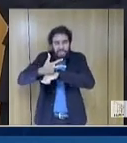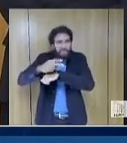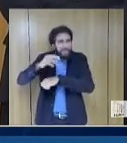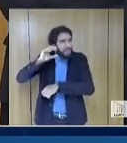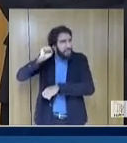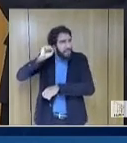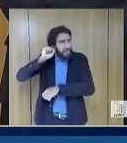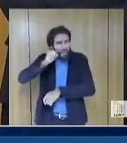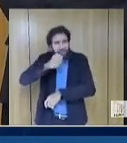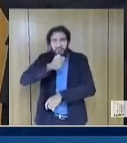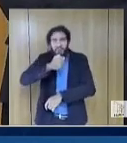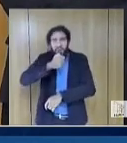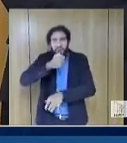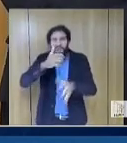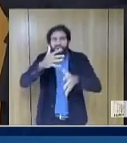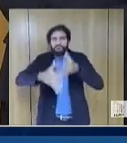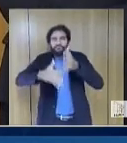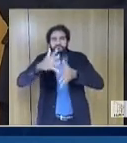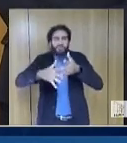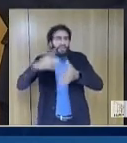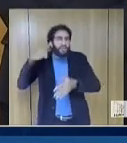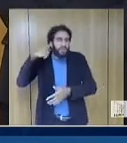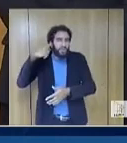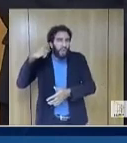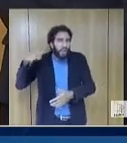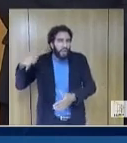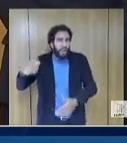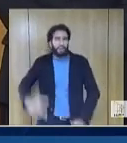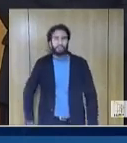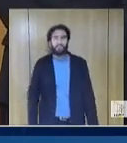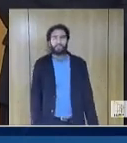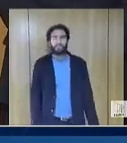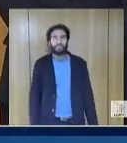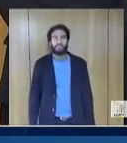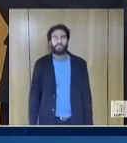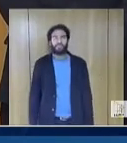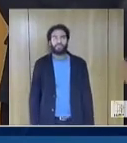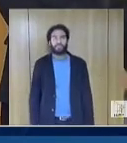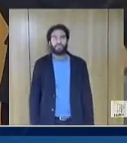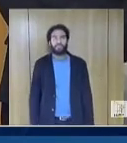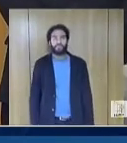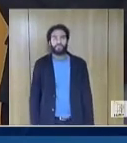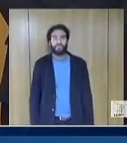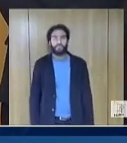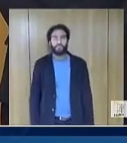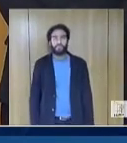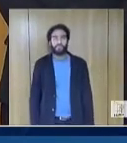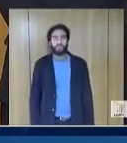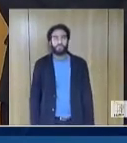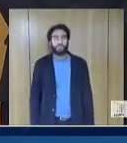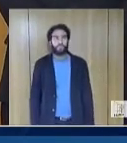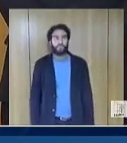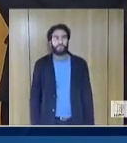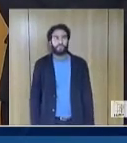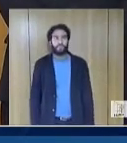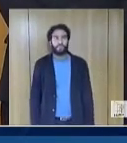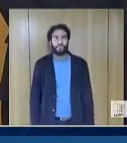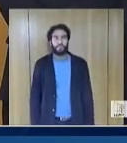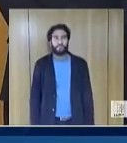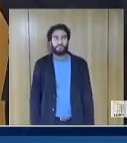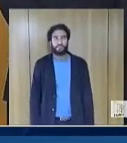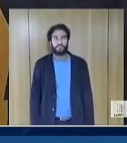está tendo uma coisa que nesse caso não teve até o momento, que é colaboração. Ou seja, a Polícia Federal está colaborando com o Ministério Público do Rio de Janeiro,